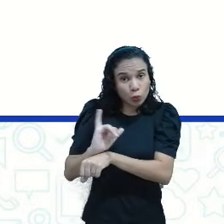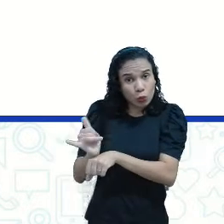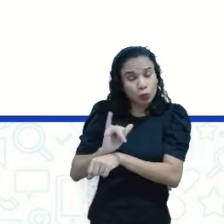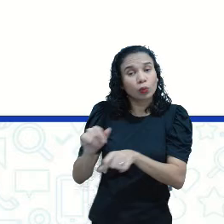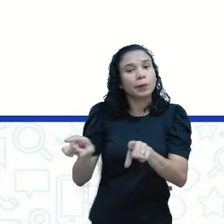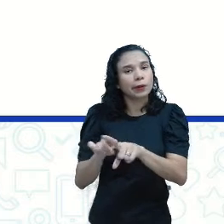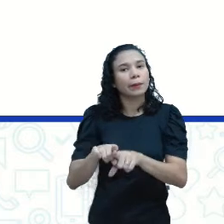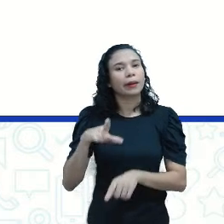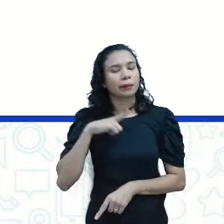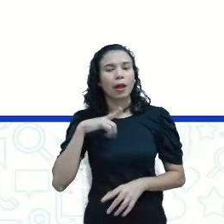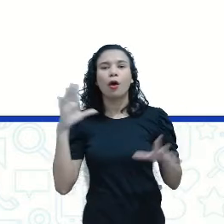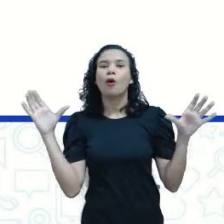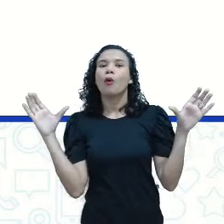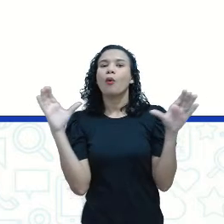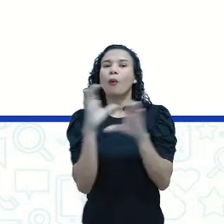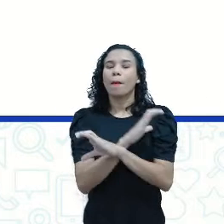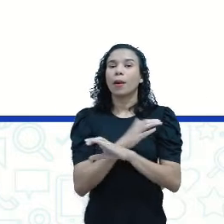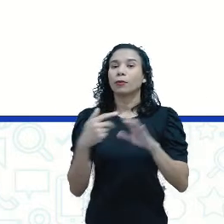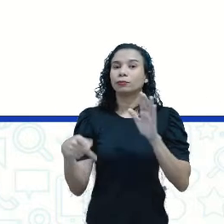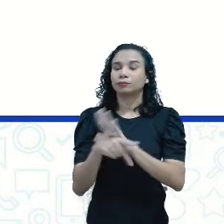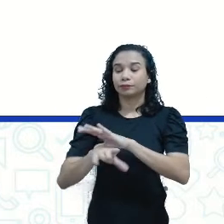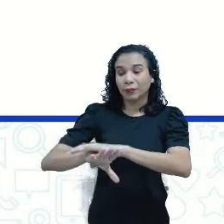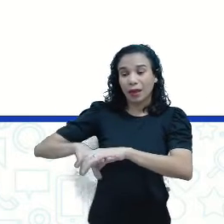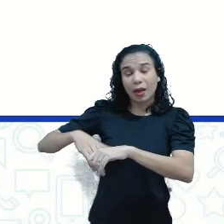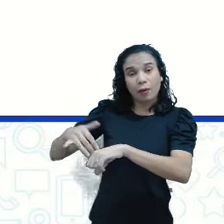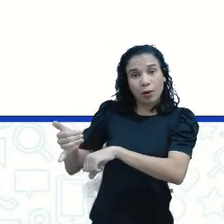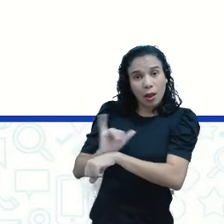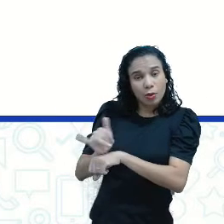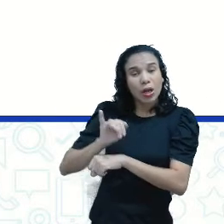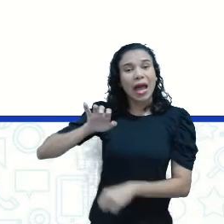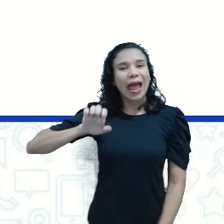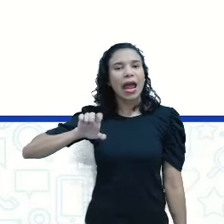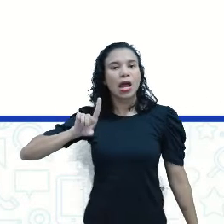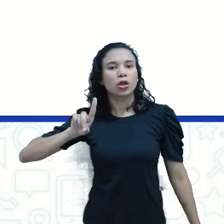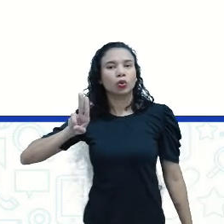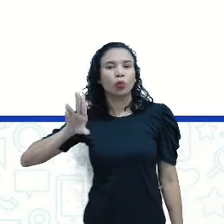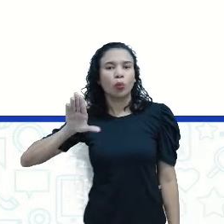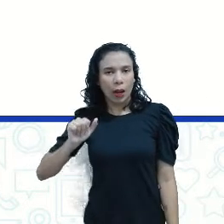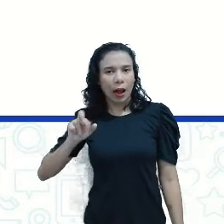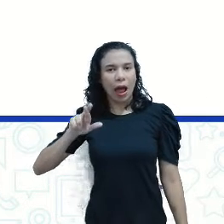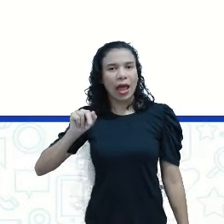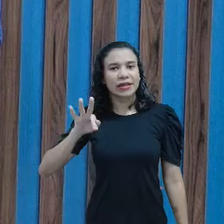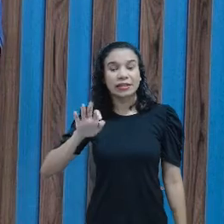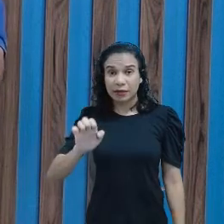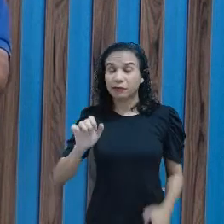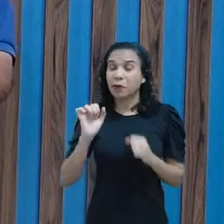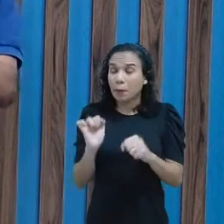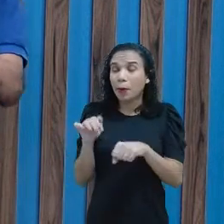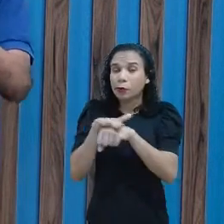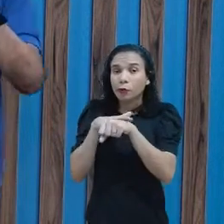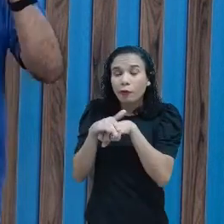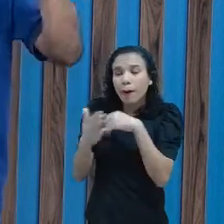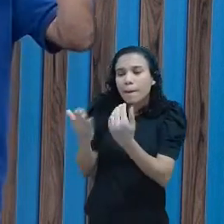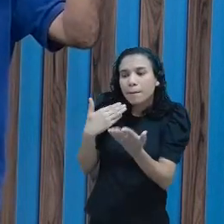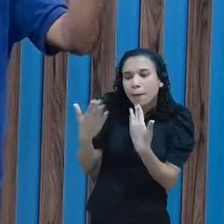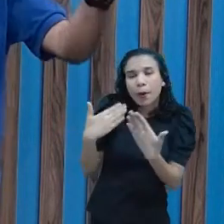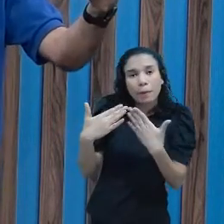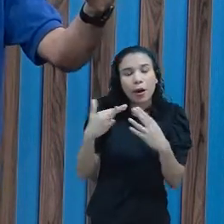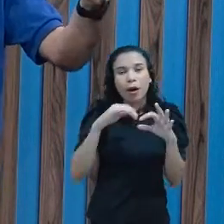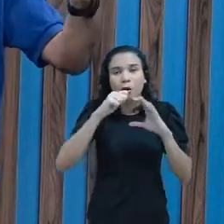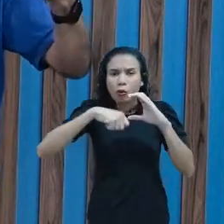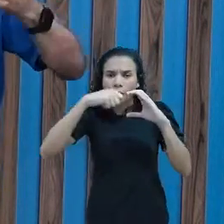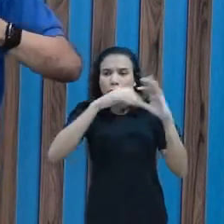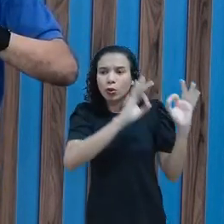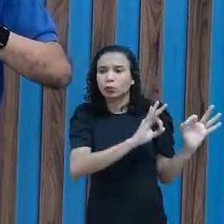também completíssima, o canal Educa Recife, você consegue aí falar com o Ricardinho, assistir esse vídeo e outros vídeos